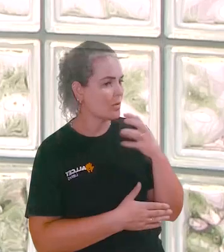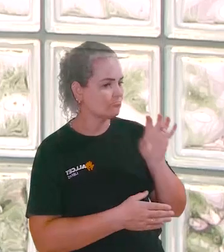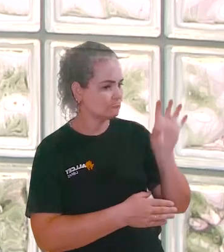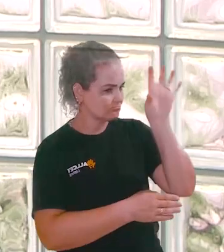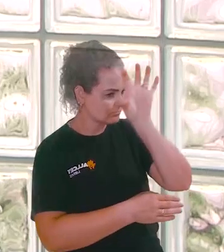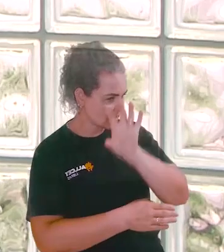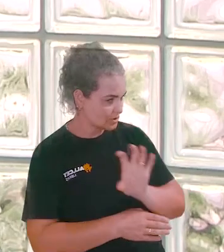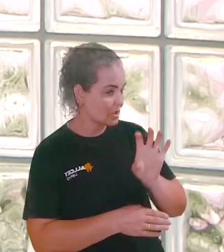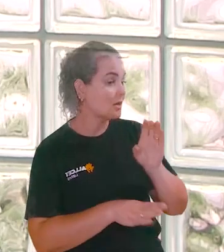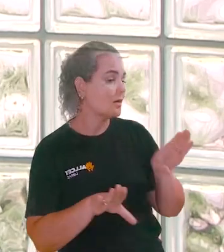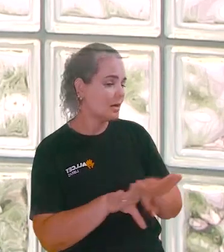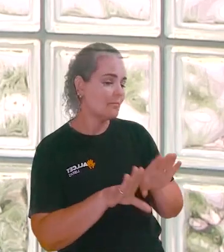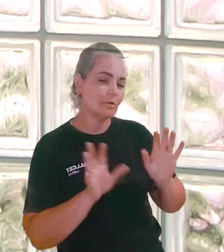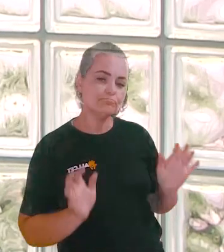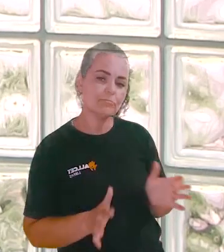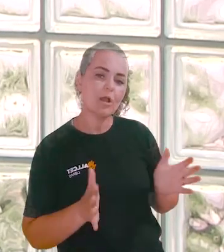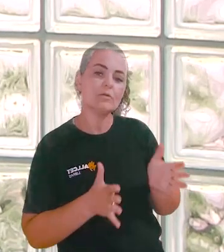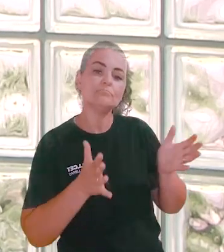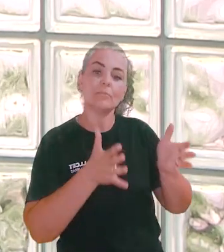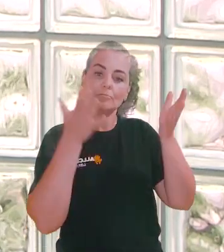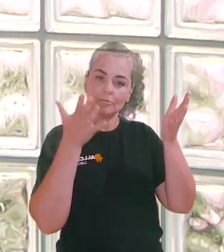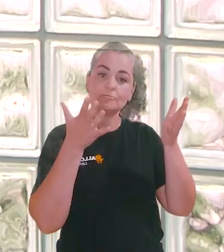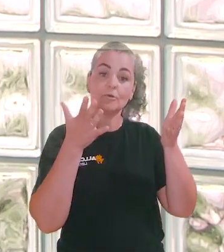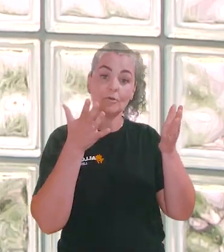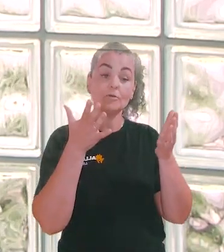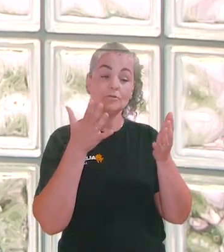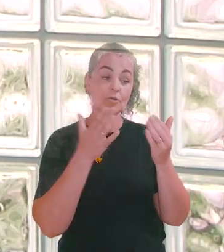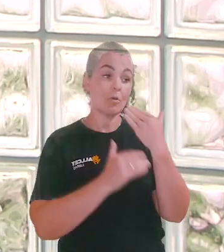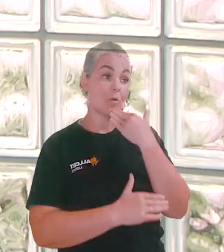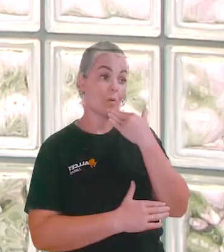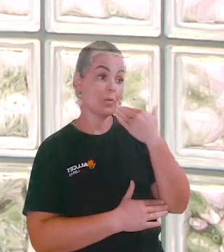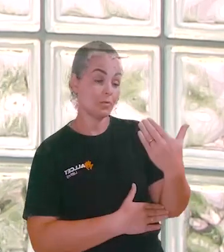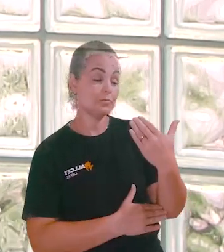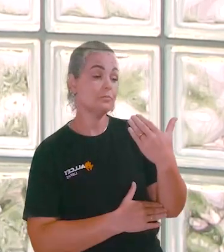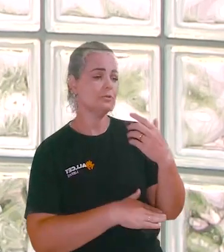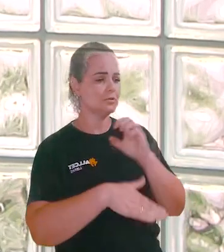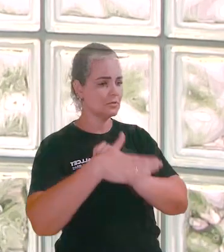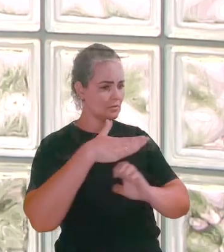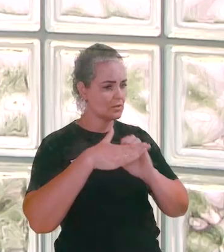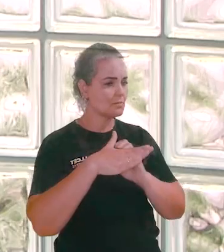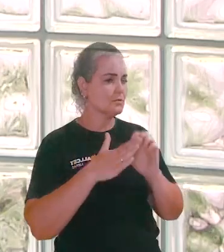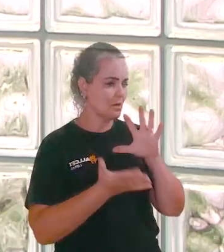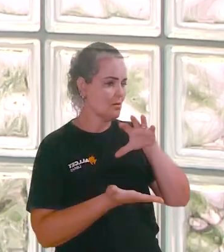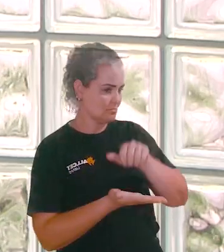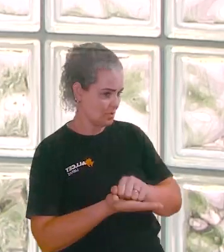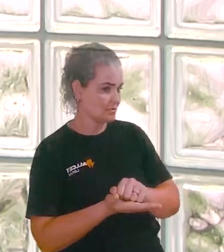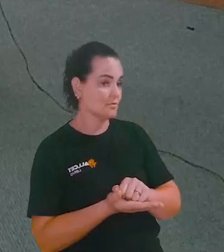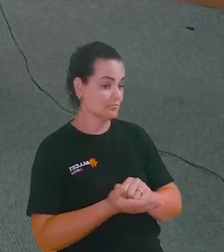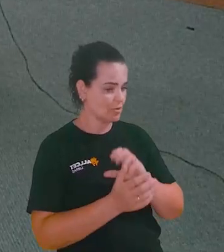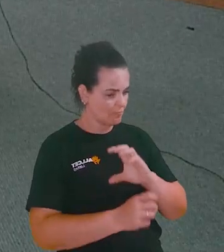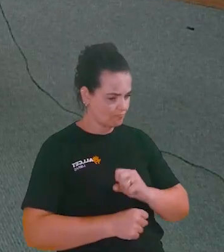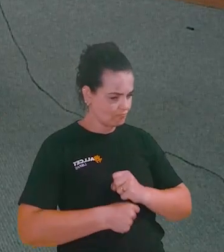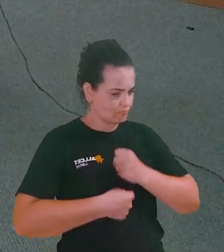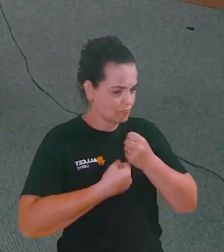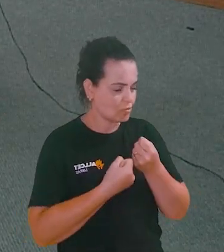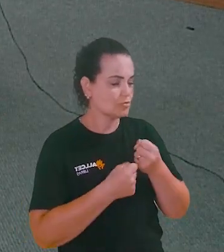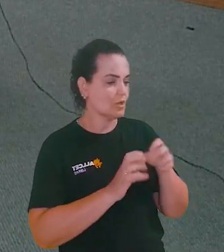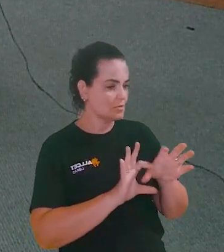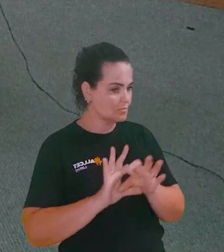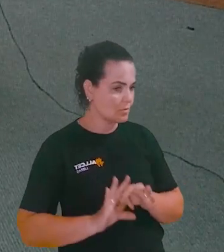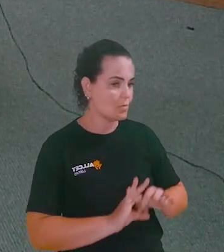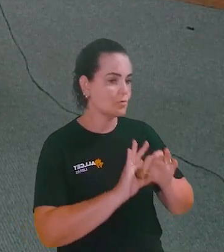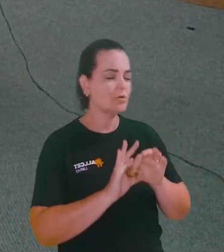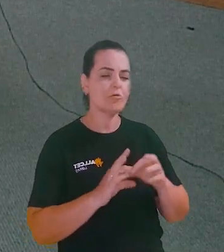impactos positivos na região, além de estimular e levar adiante as reivindicações de seus associados, atuando em favor